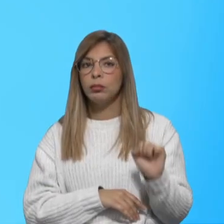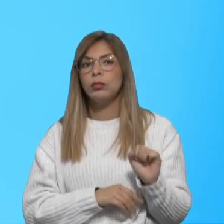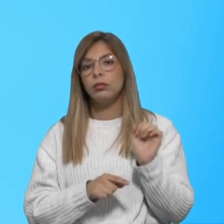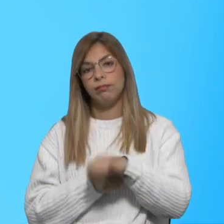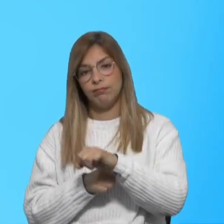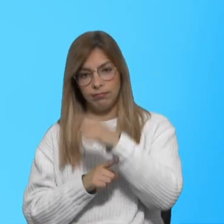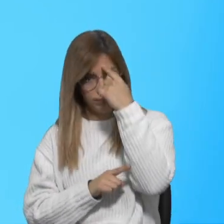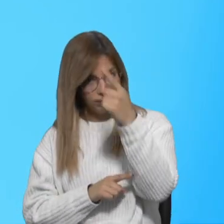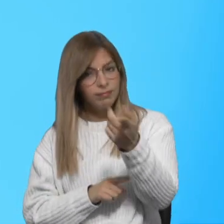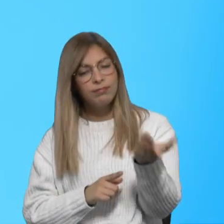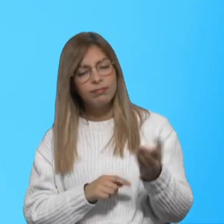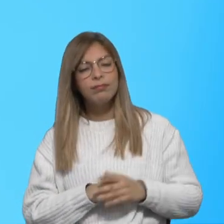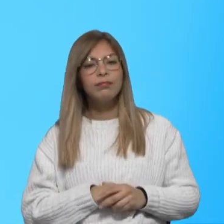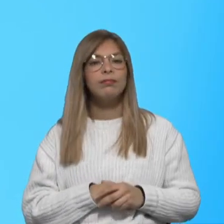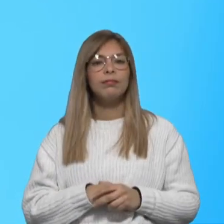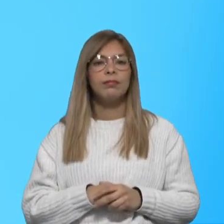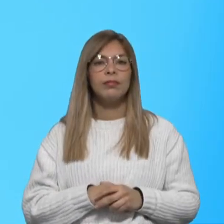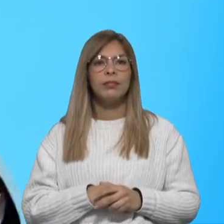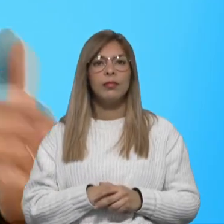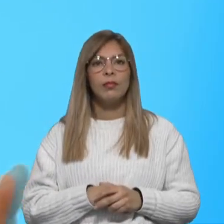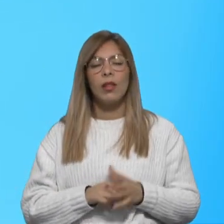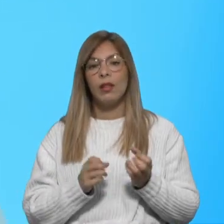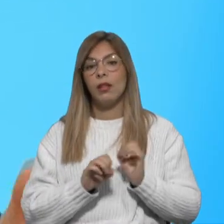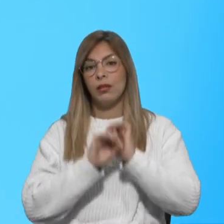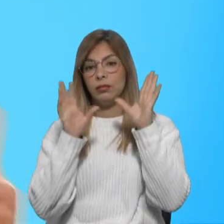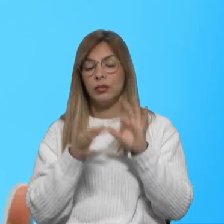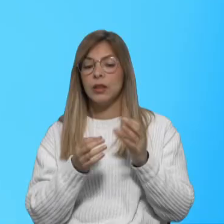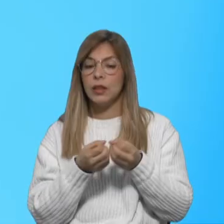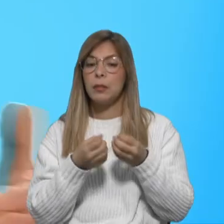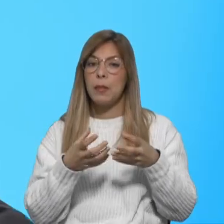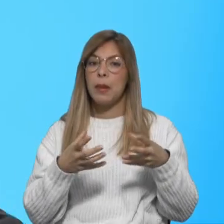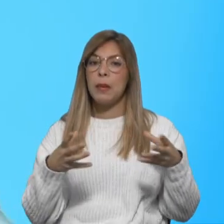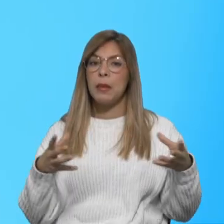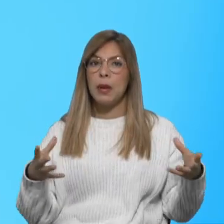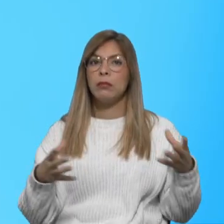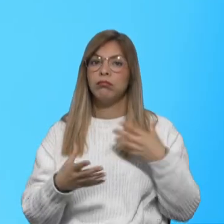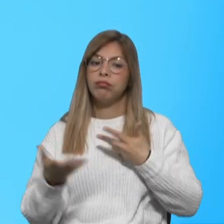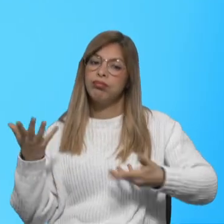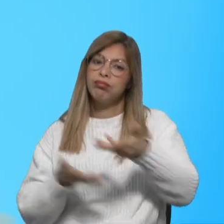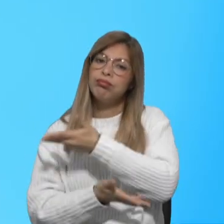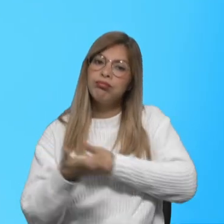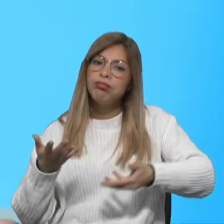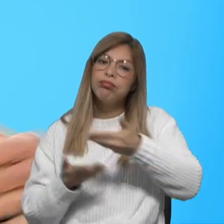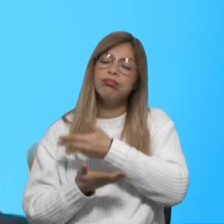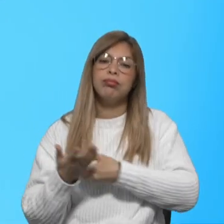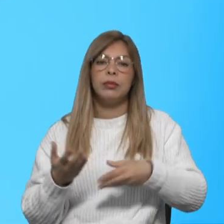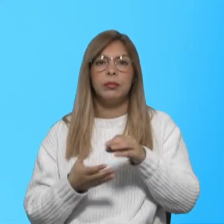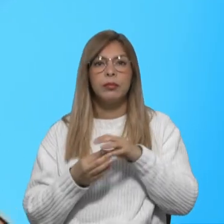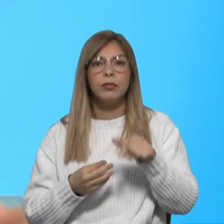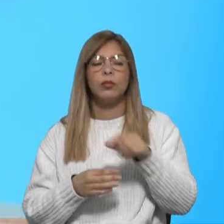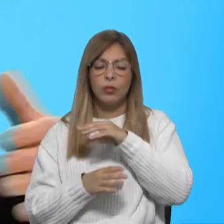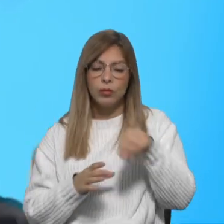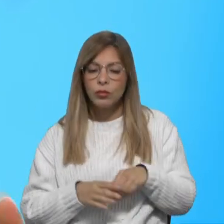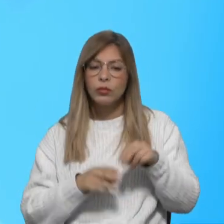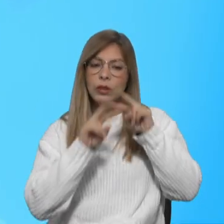jornalista sabe, e cada vez, à medida, quanto mais se interage com as bases de dados, com os conteúdos, quanto